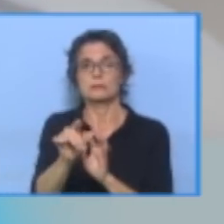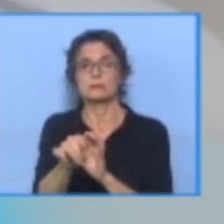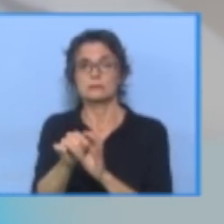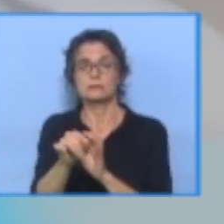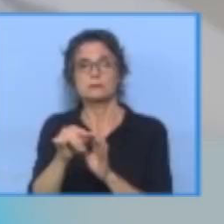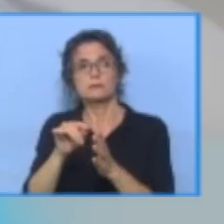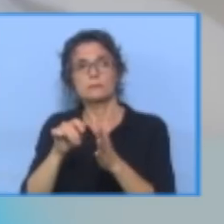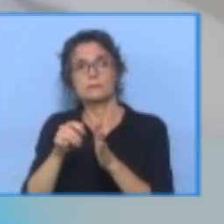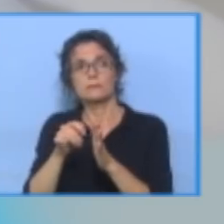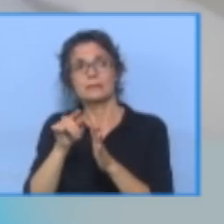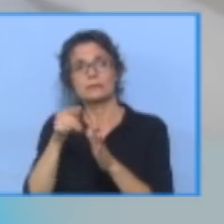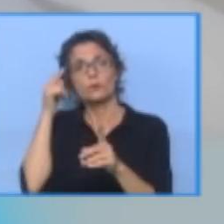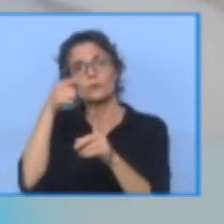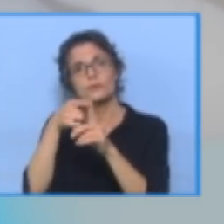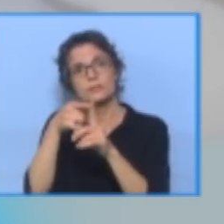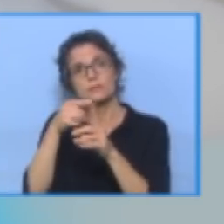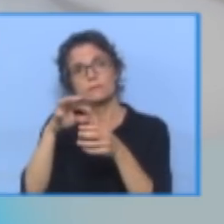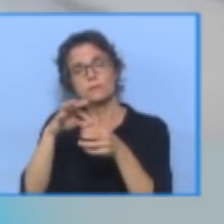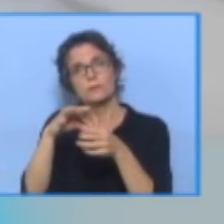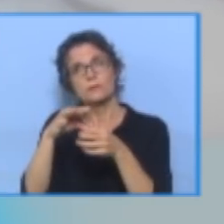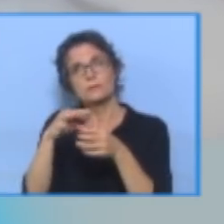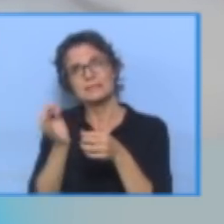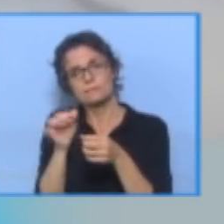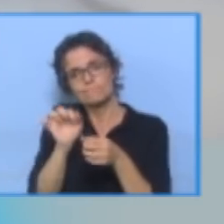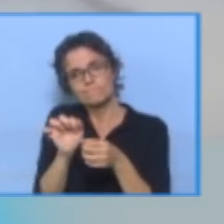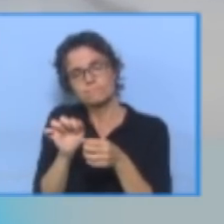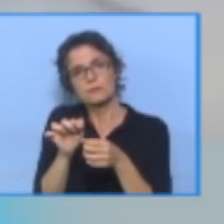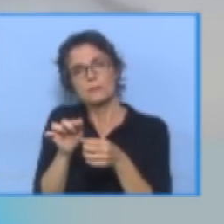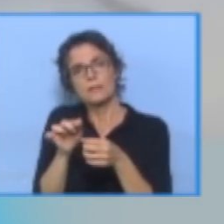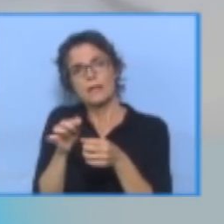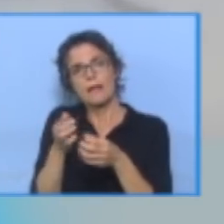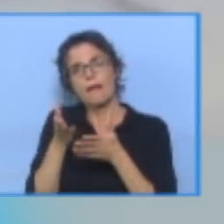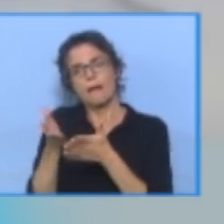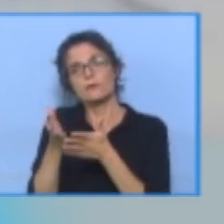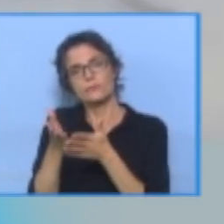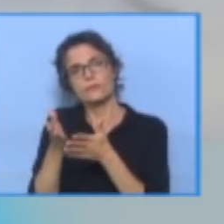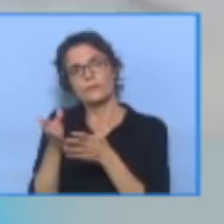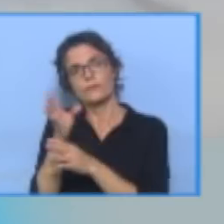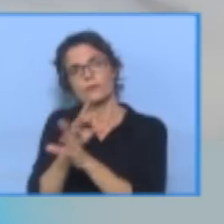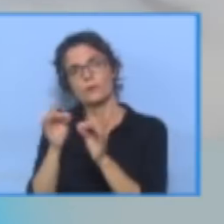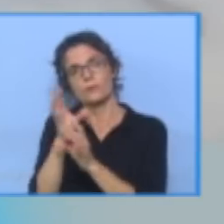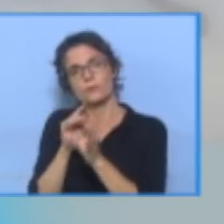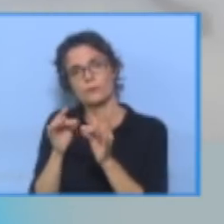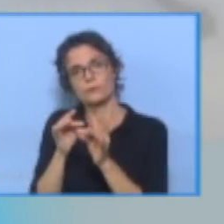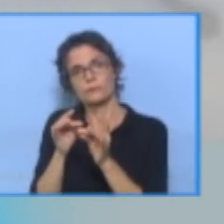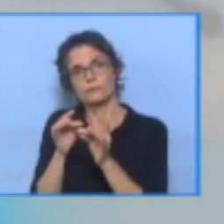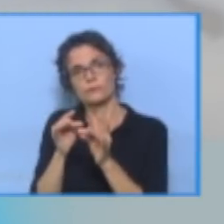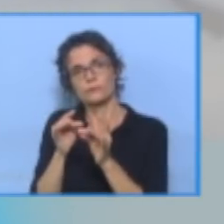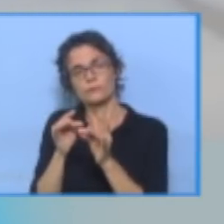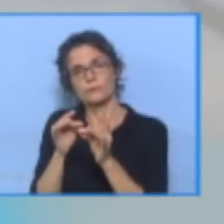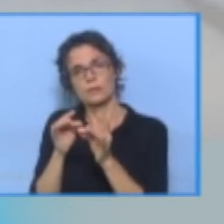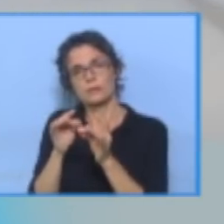este propósito de ajudar a Europa que tinha ficado do outro lado da cortina de